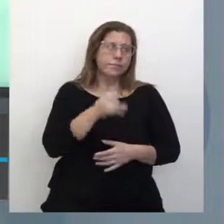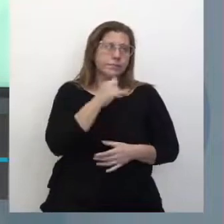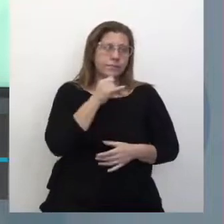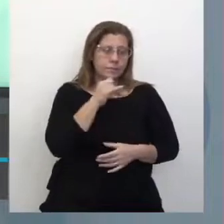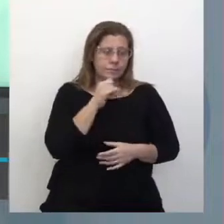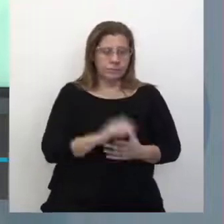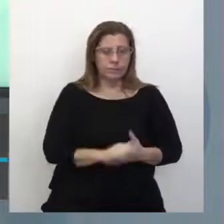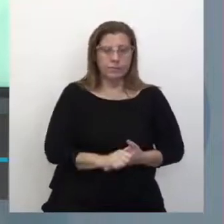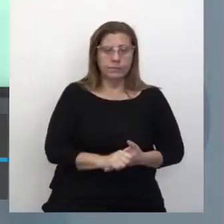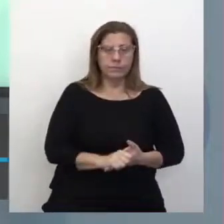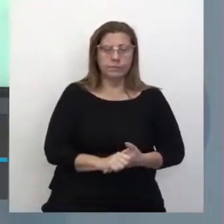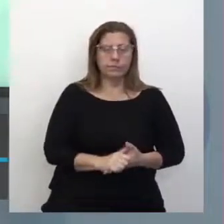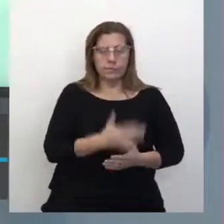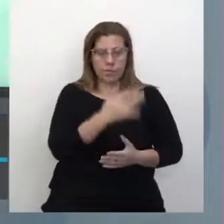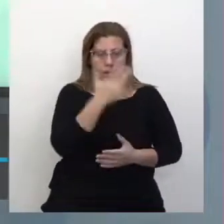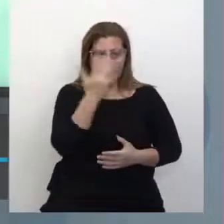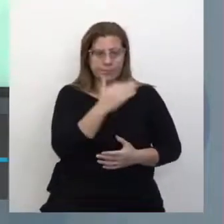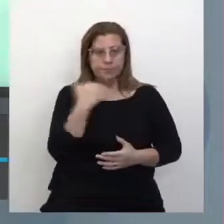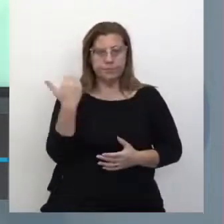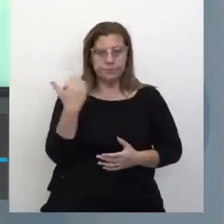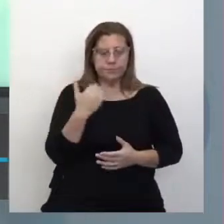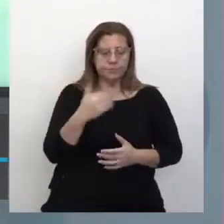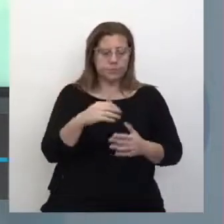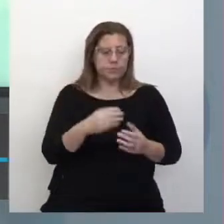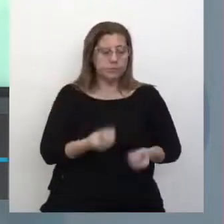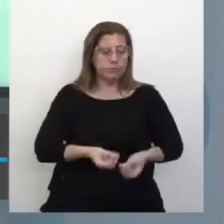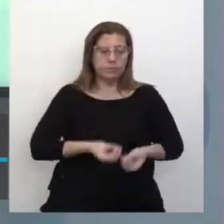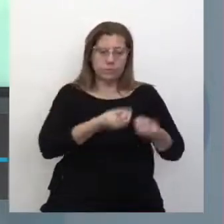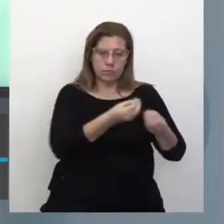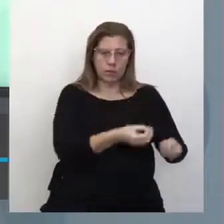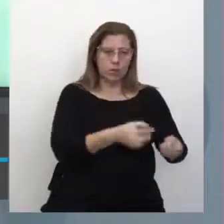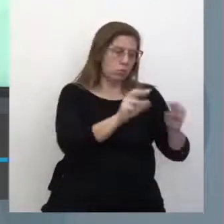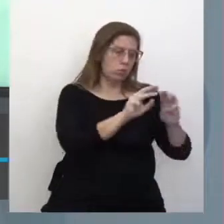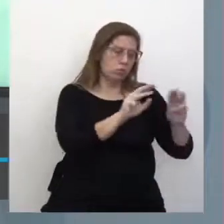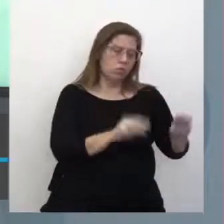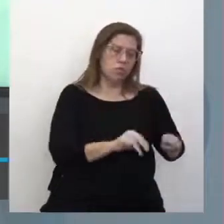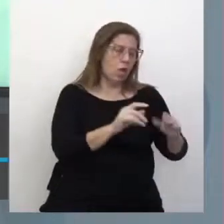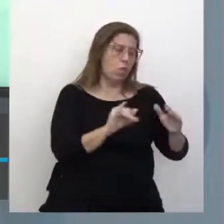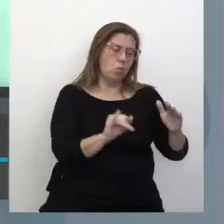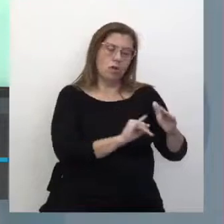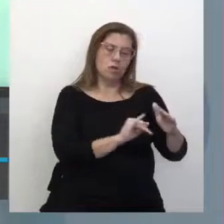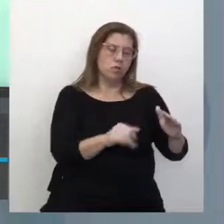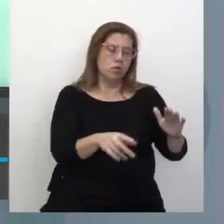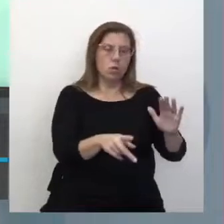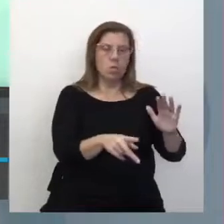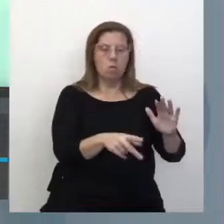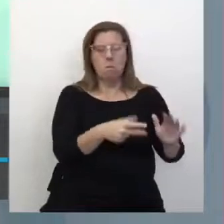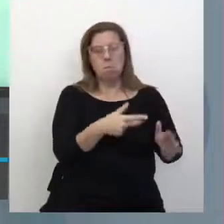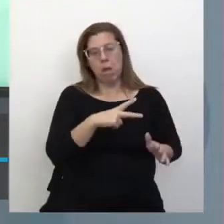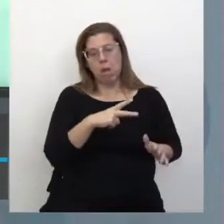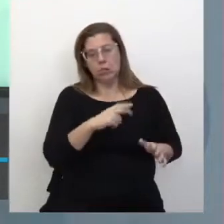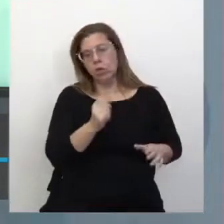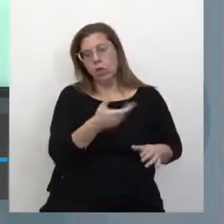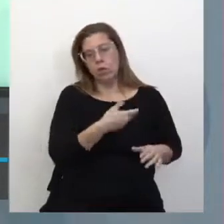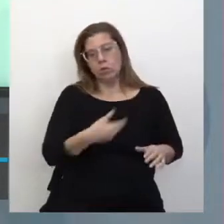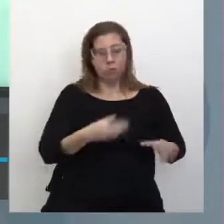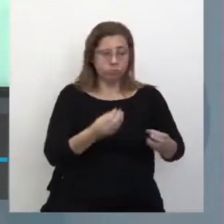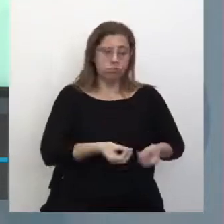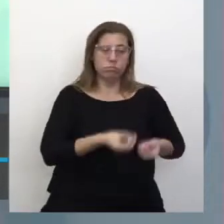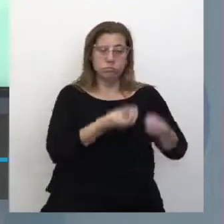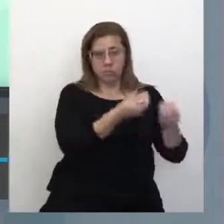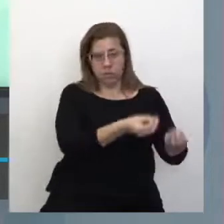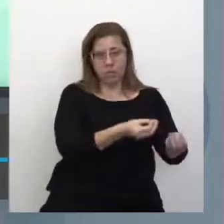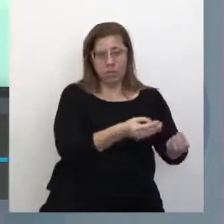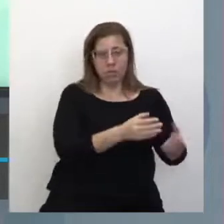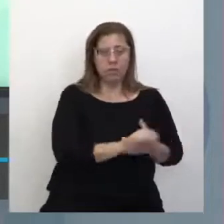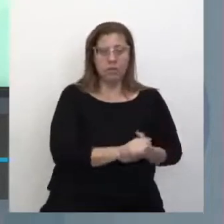eles doam todo o seu acervo para algum museu, para alguma instituição pública ou privada, ou eles emprestam de